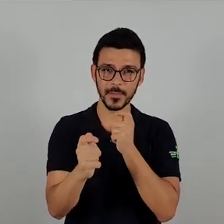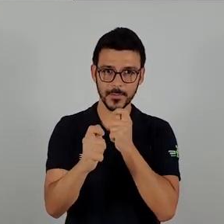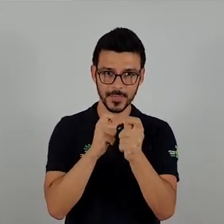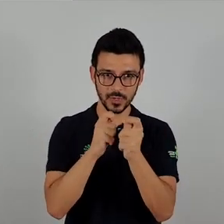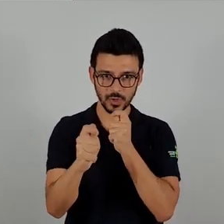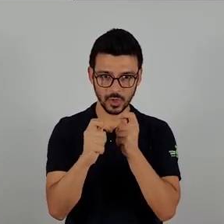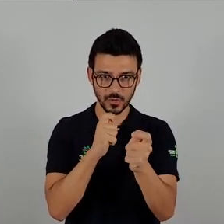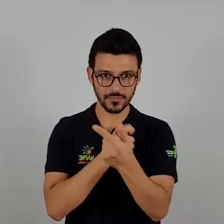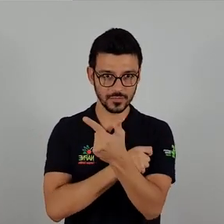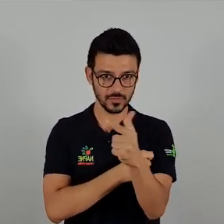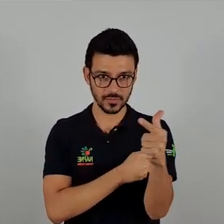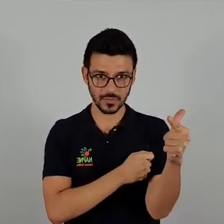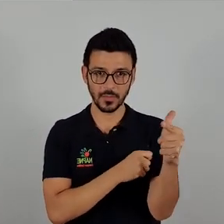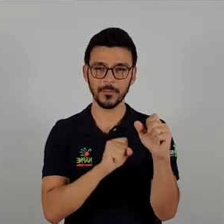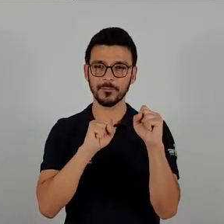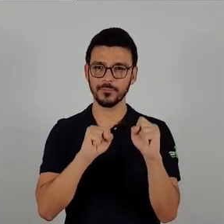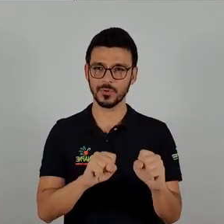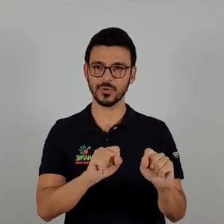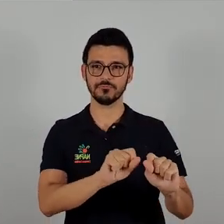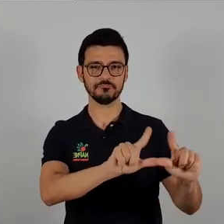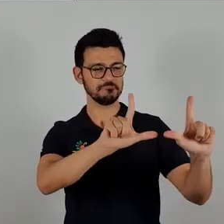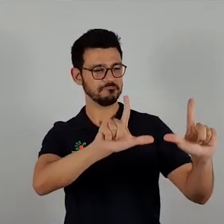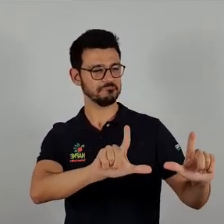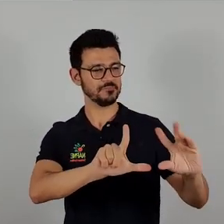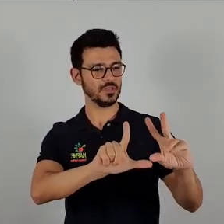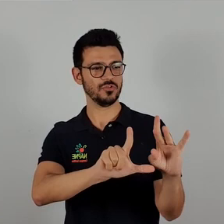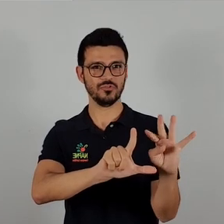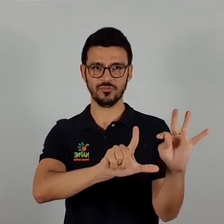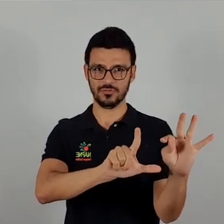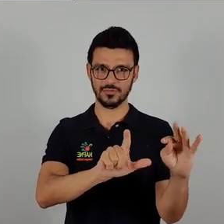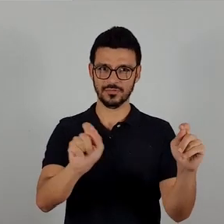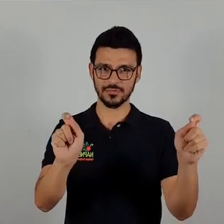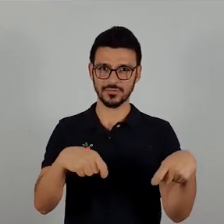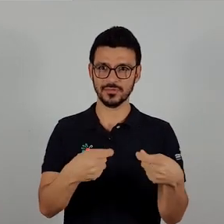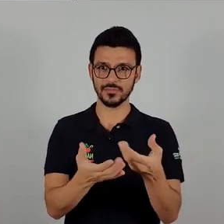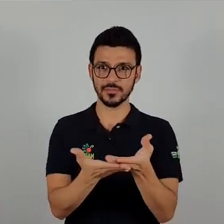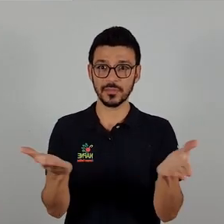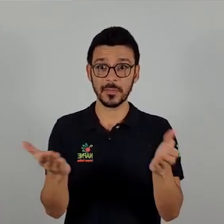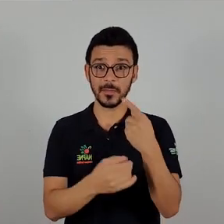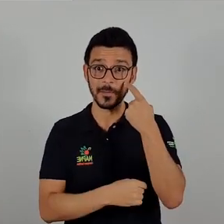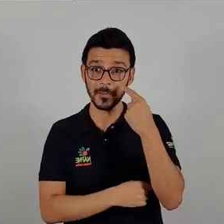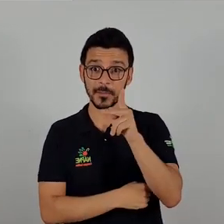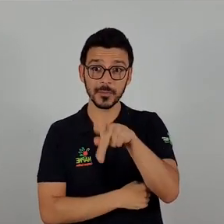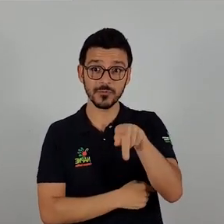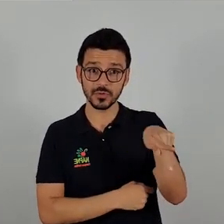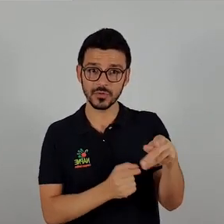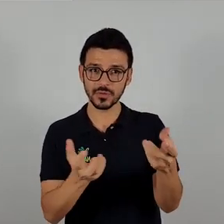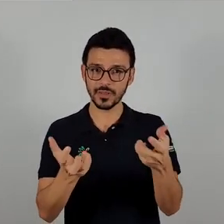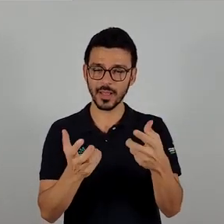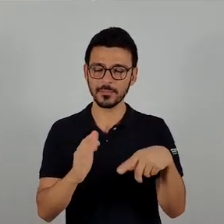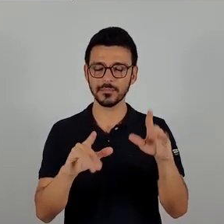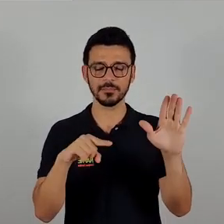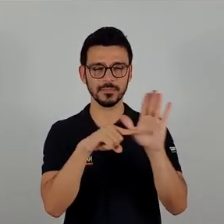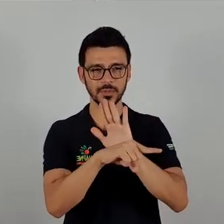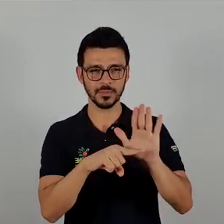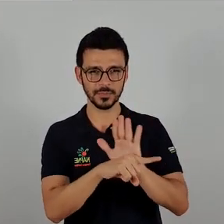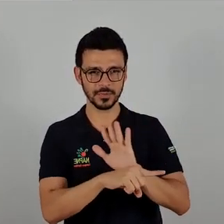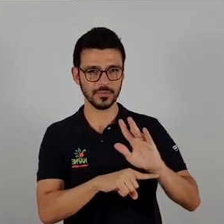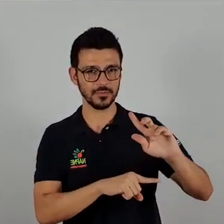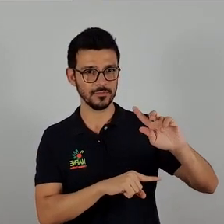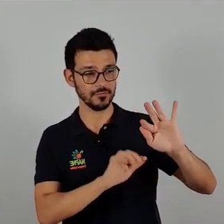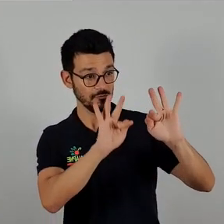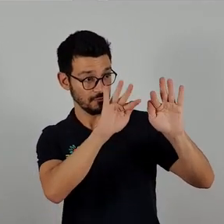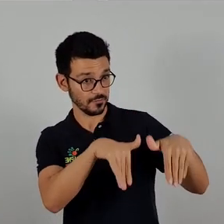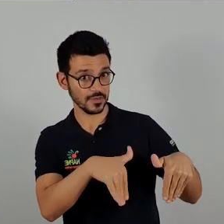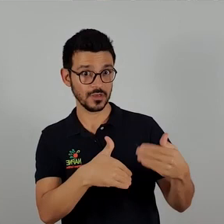tiverem microfone, pode fazer pelo chat, que elas vão abrir o microfone e falar. Não sei se o professor quer que façam as perguntas só